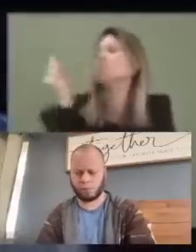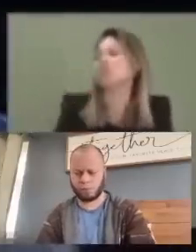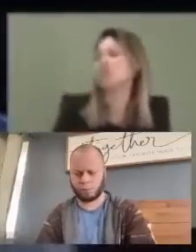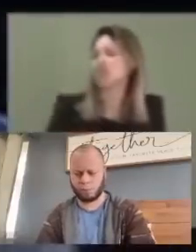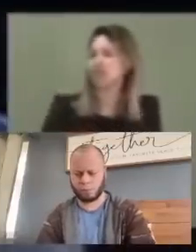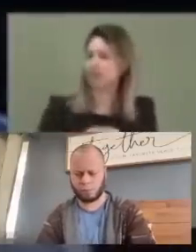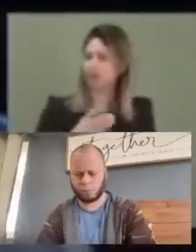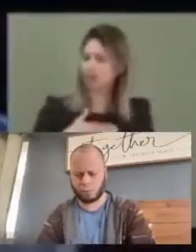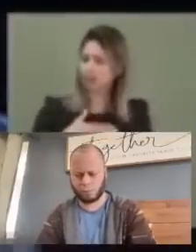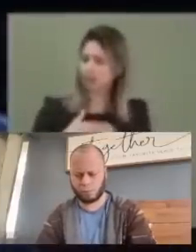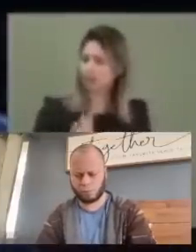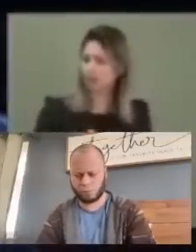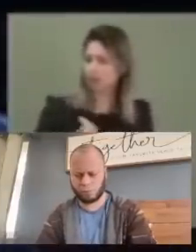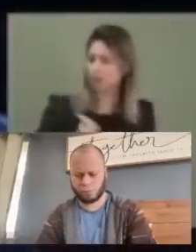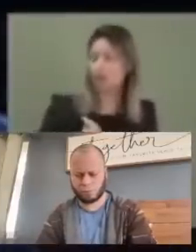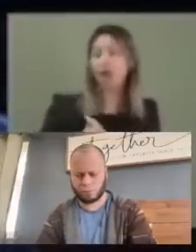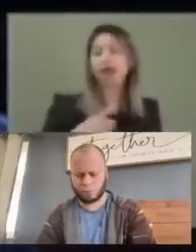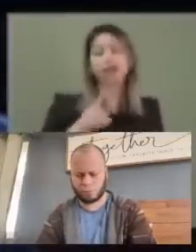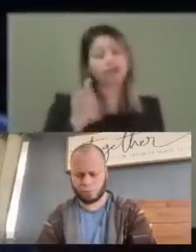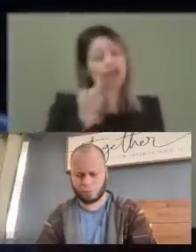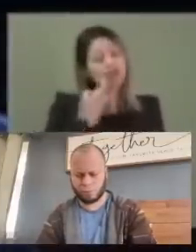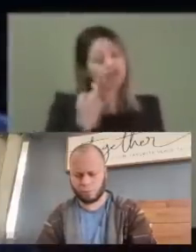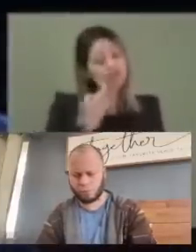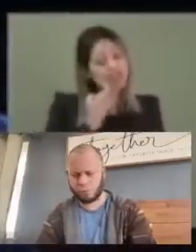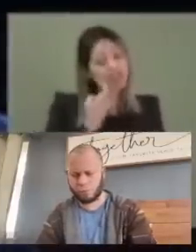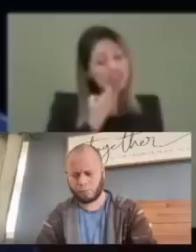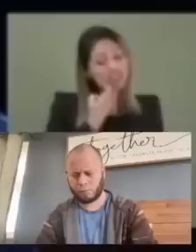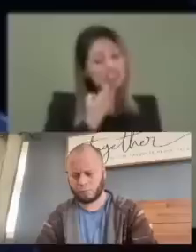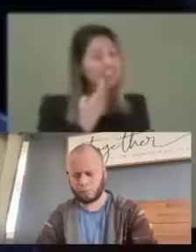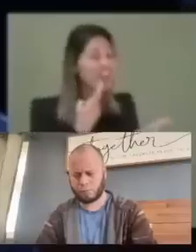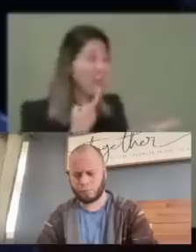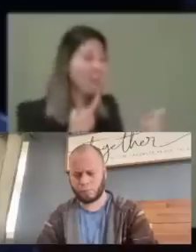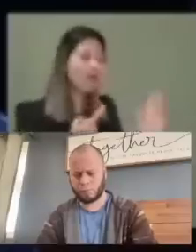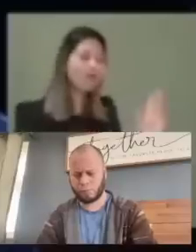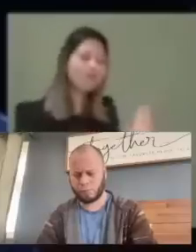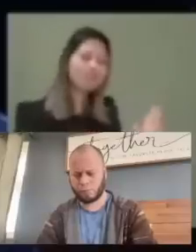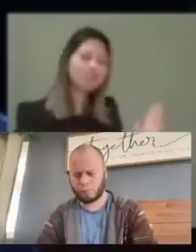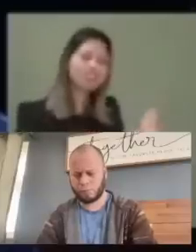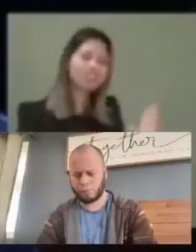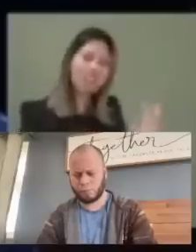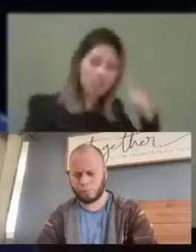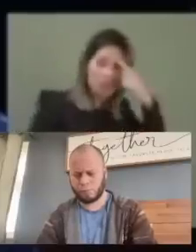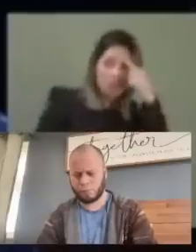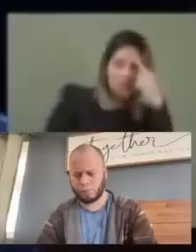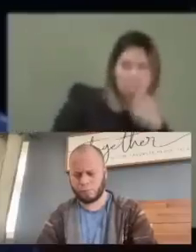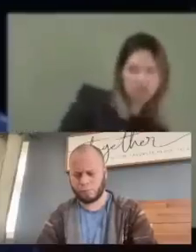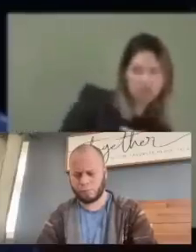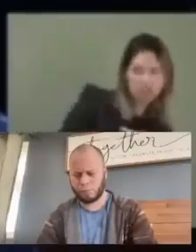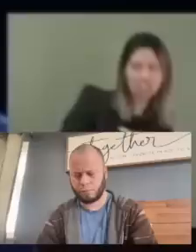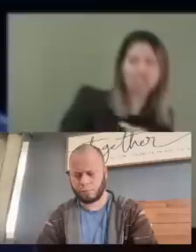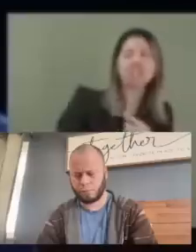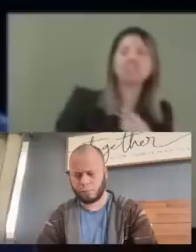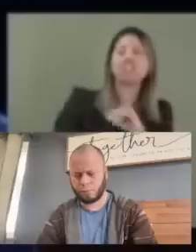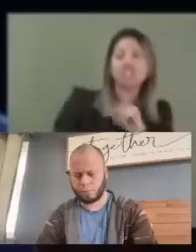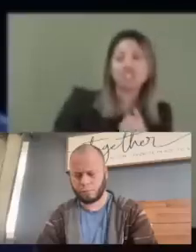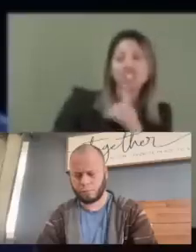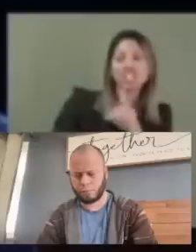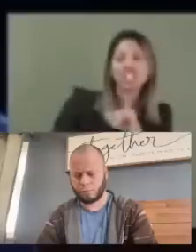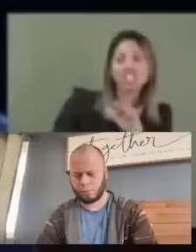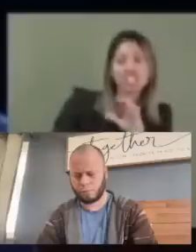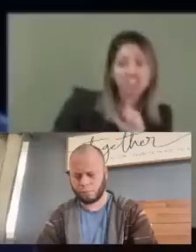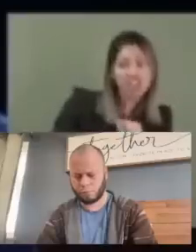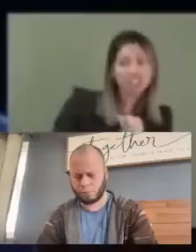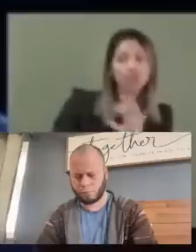presença na sexta-feira o presidente Lula da ordem para o dia Dias comandante do